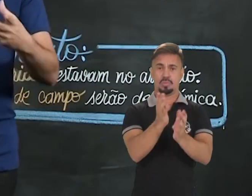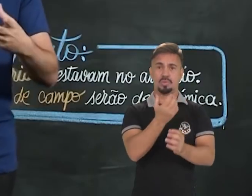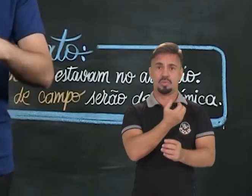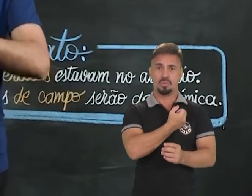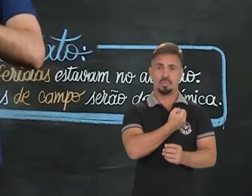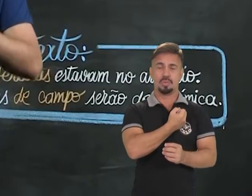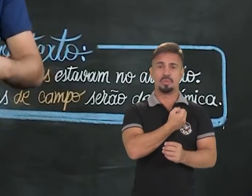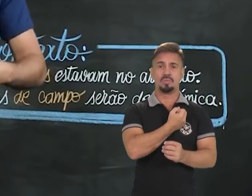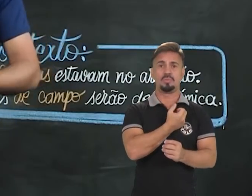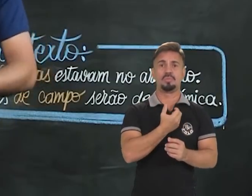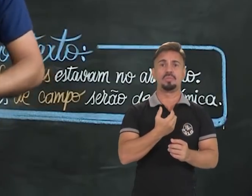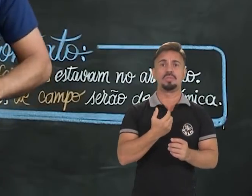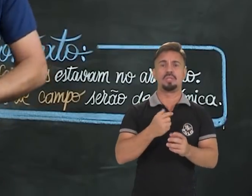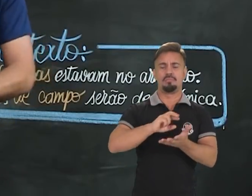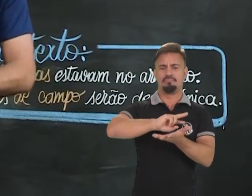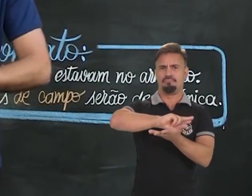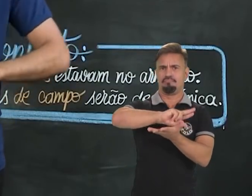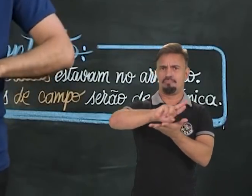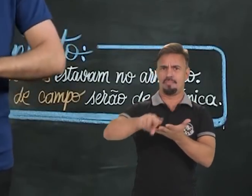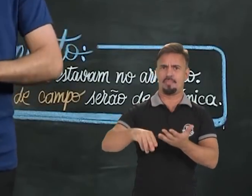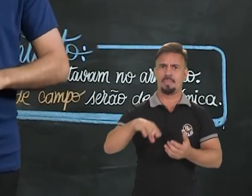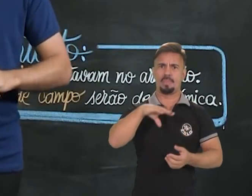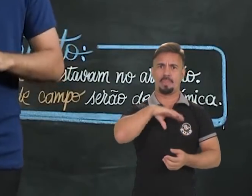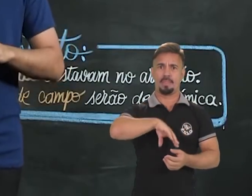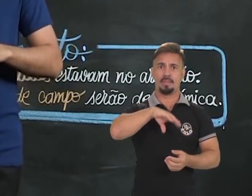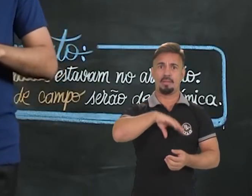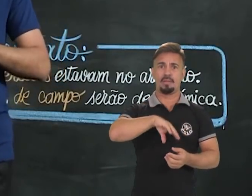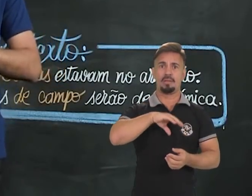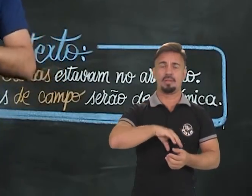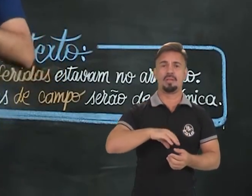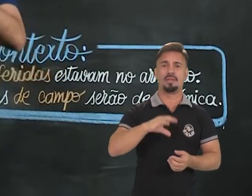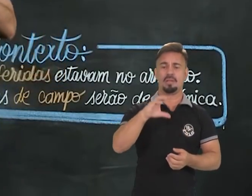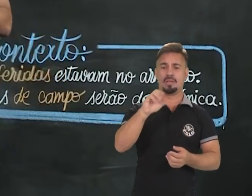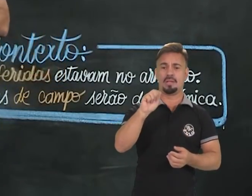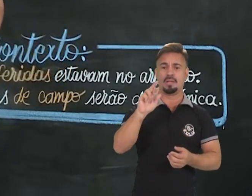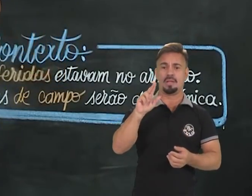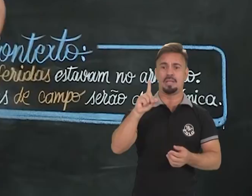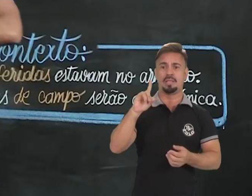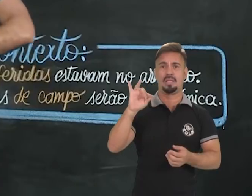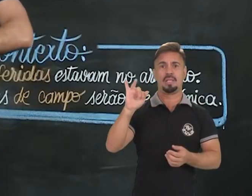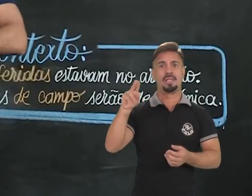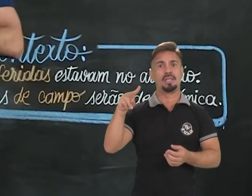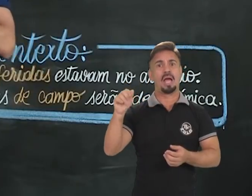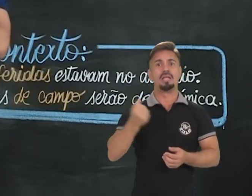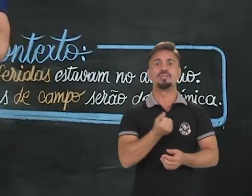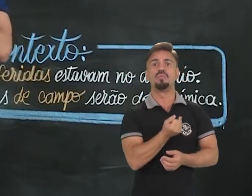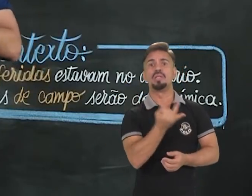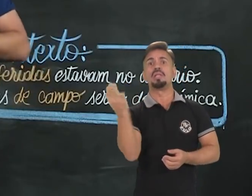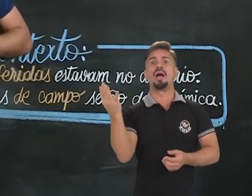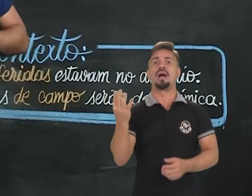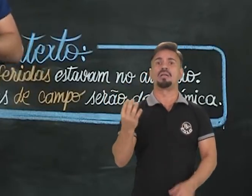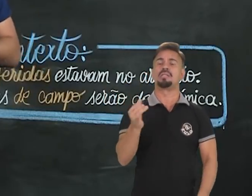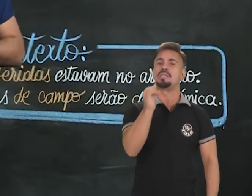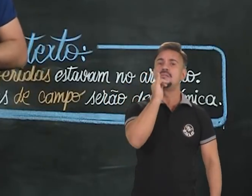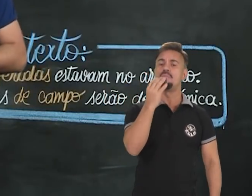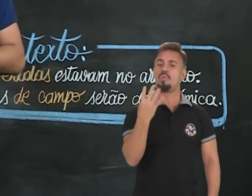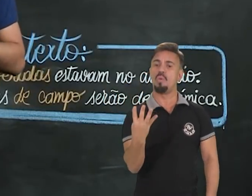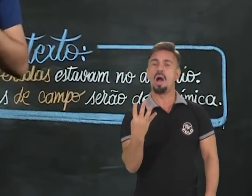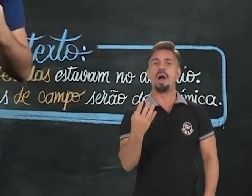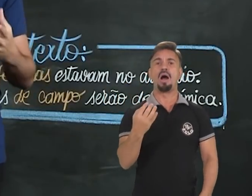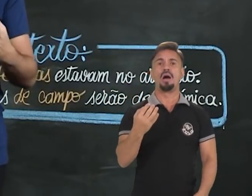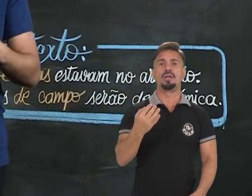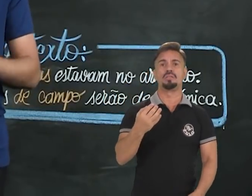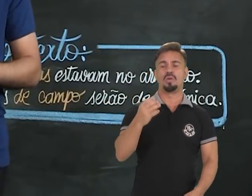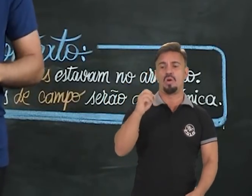funções específicas, diversas na língua portuguesa, e aqueles numerais cardinais, os que indicam quantidade, por exemplo, como 4, os